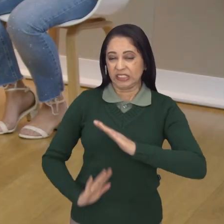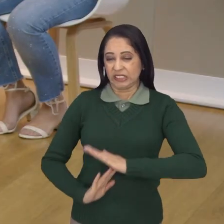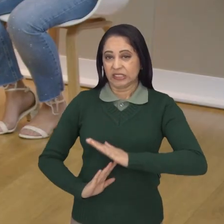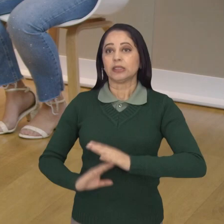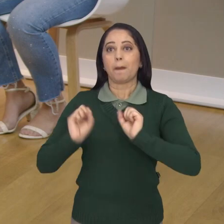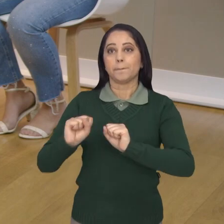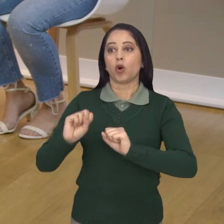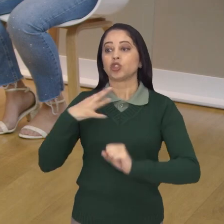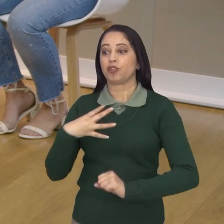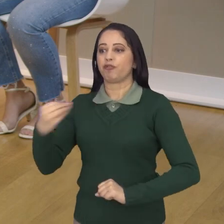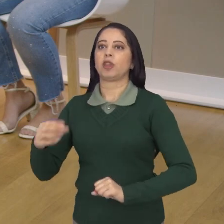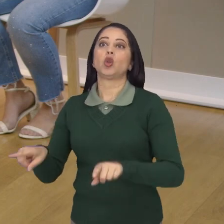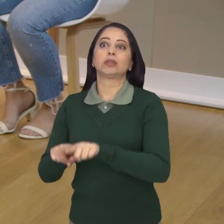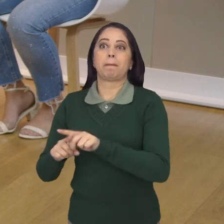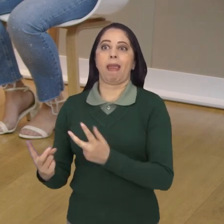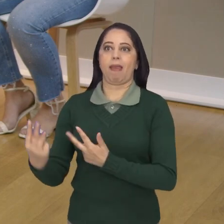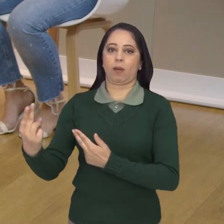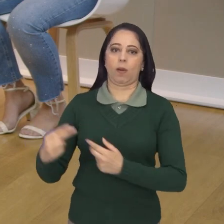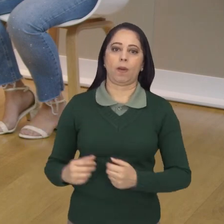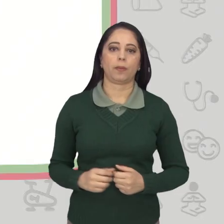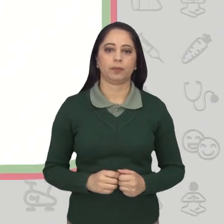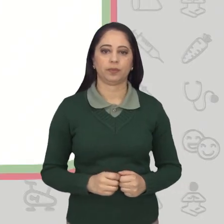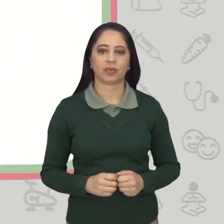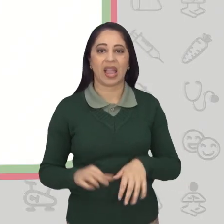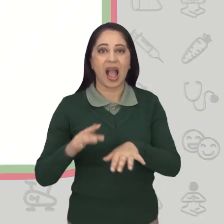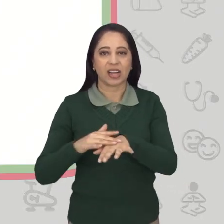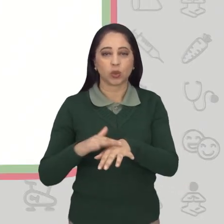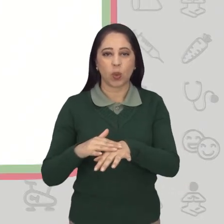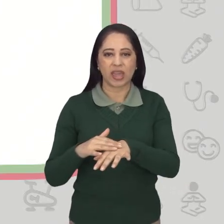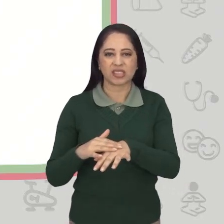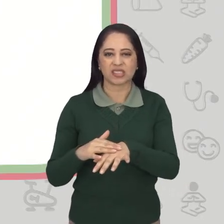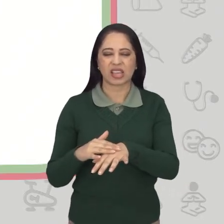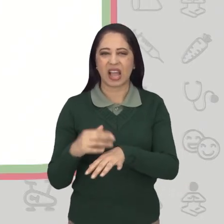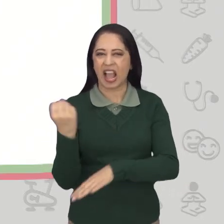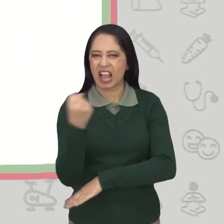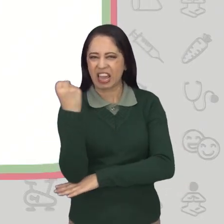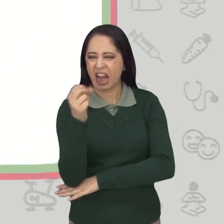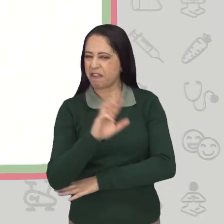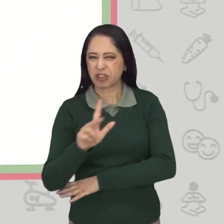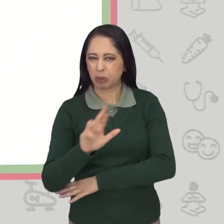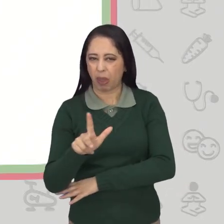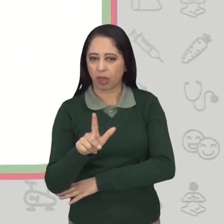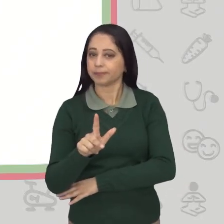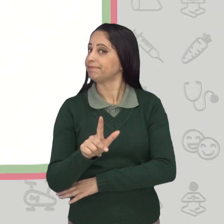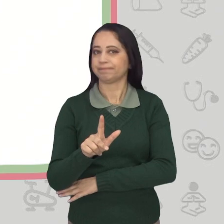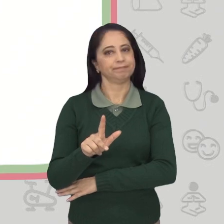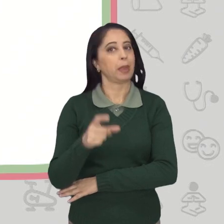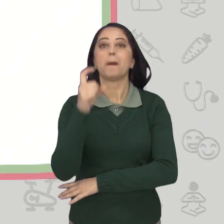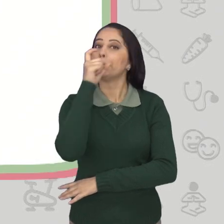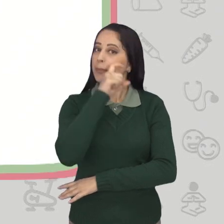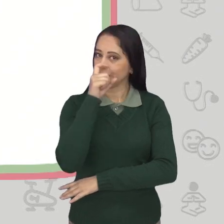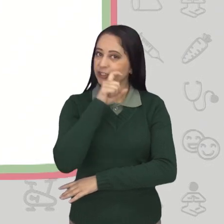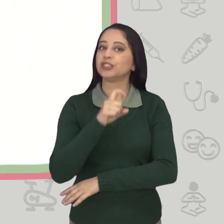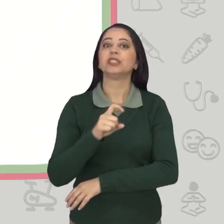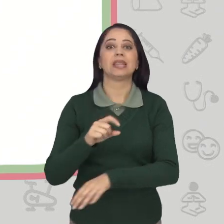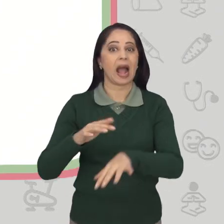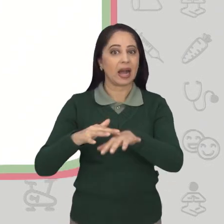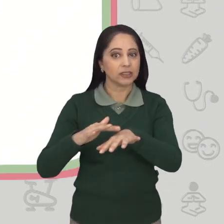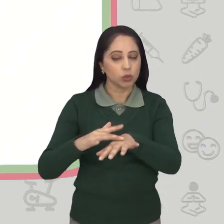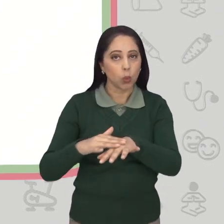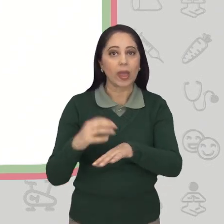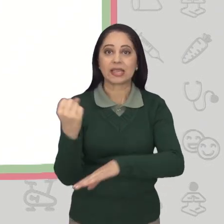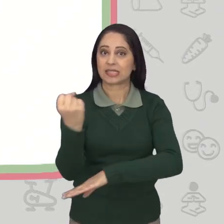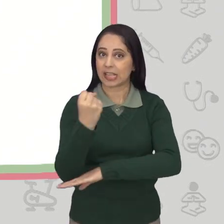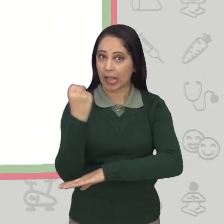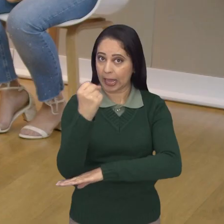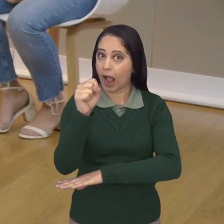então. Vamos lá para a próxima. A doença celíaca não é grave? Então, isso é um mito. Um mito. Porque